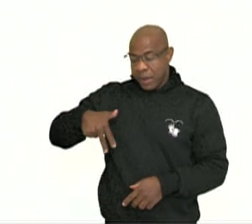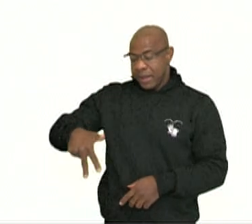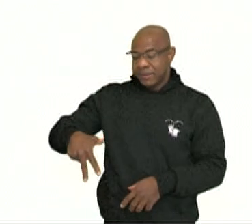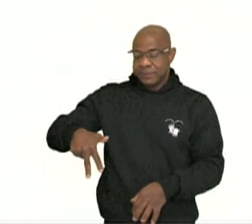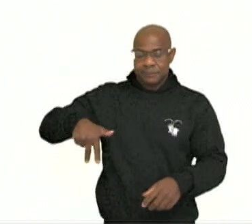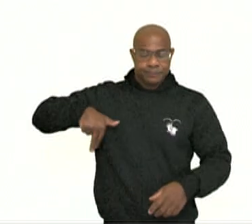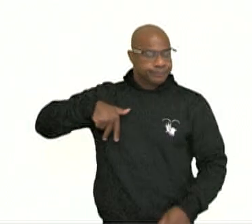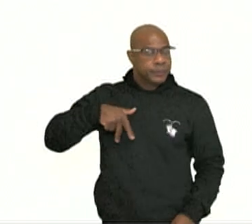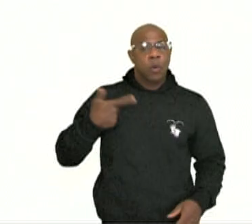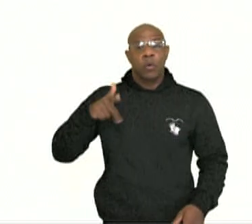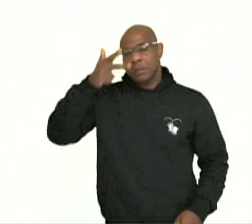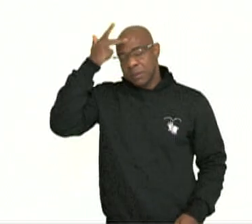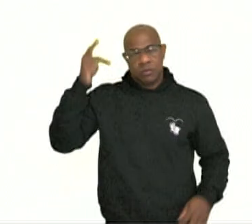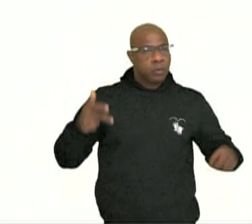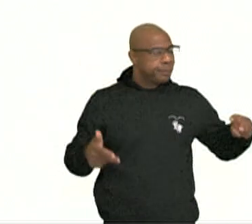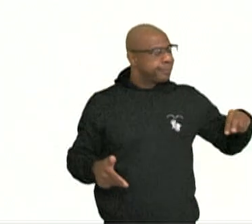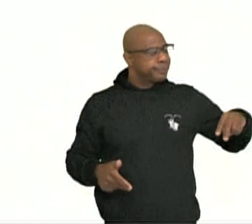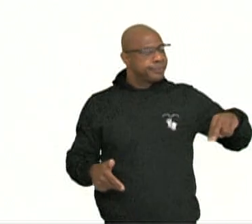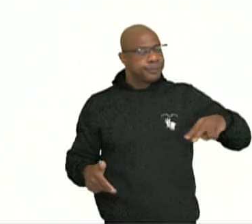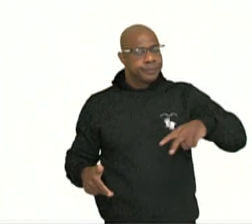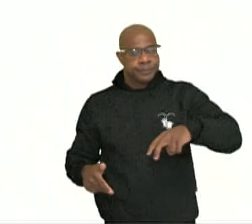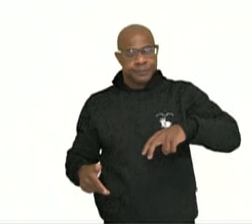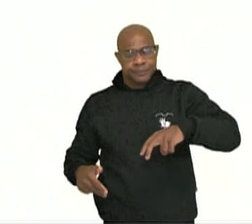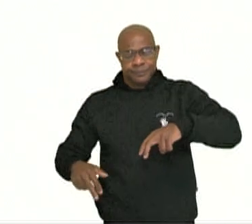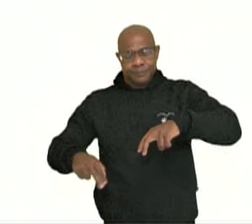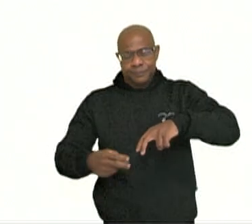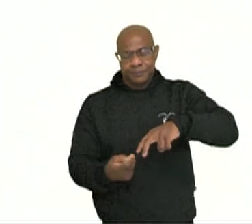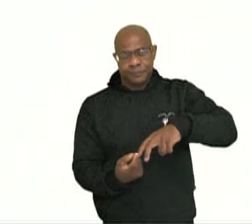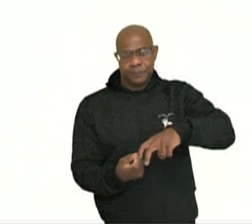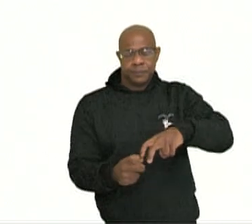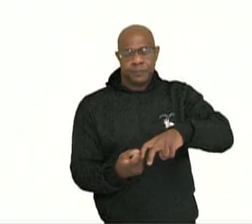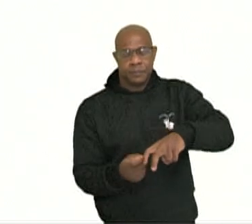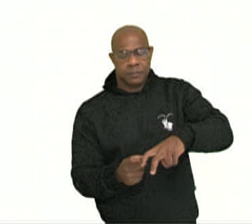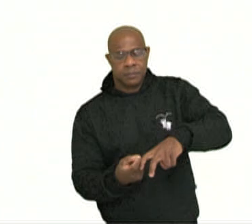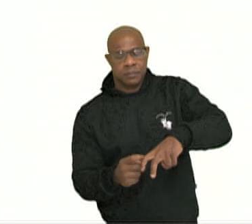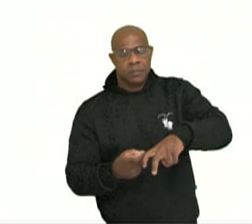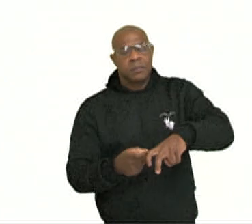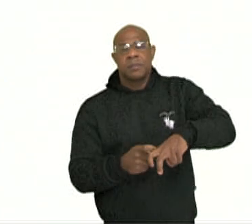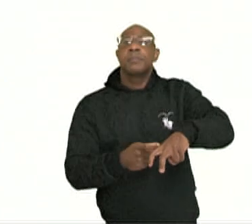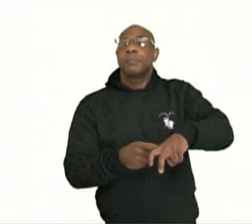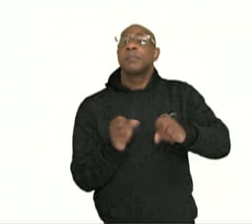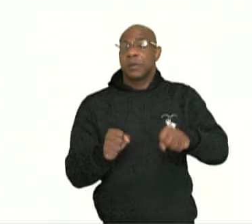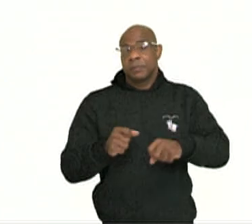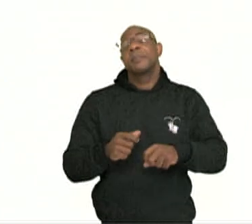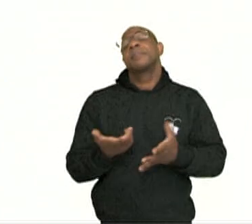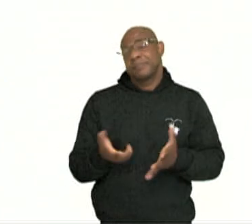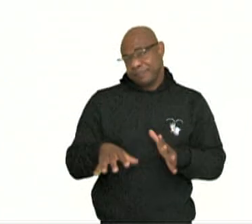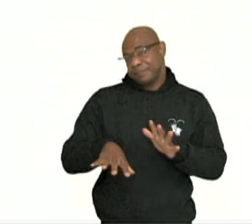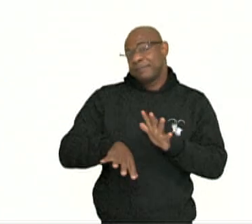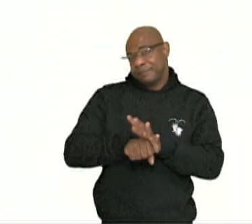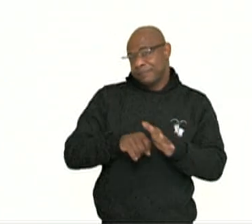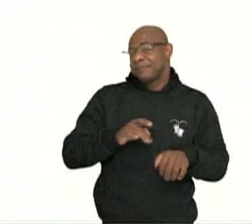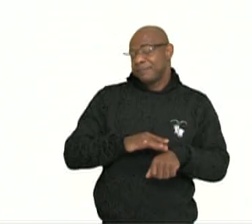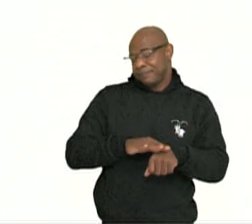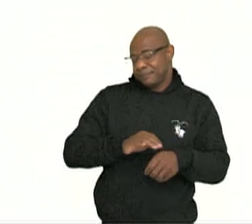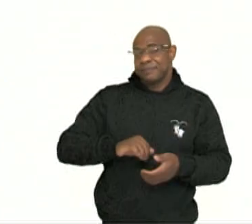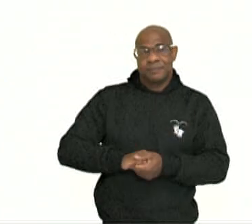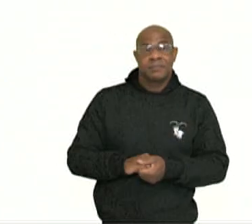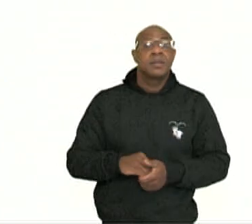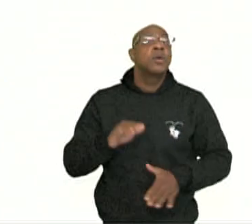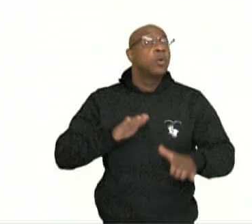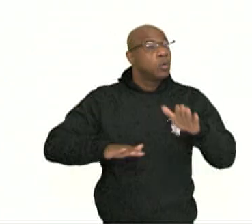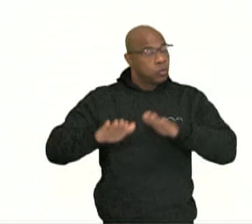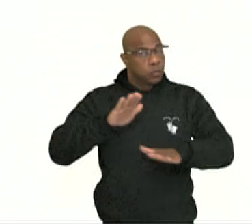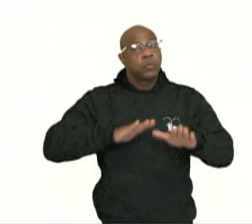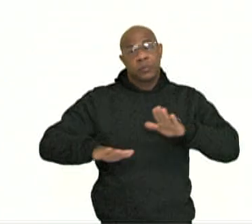larvas, ok? Então, muita atenção com esse fato aí dessas larvas poderem serem liberadas ali através